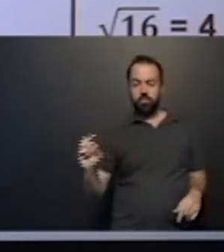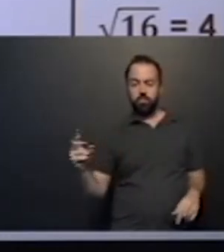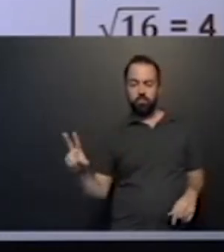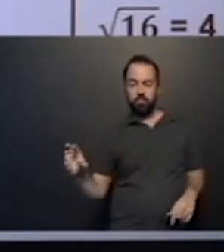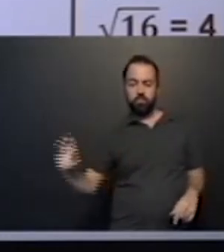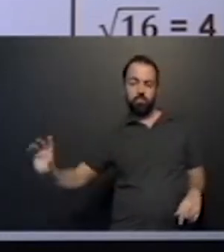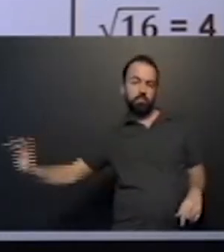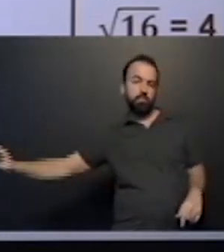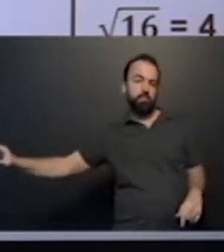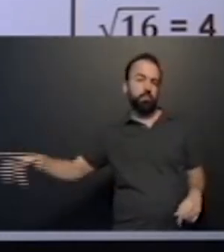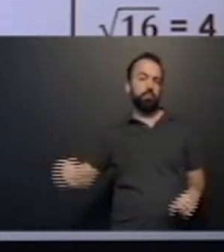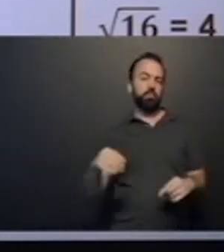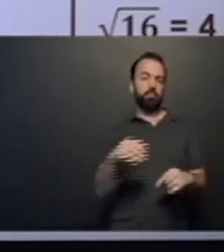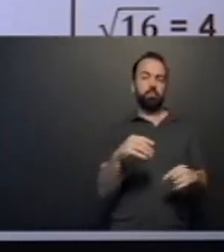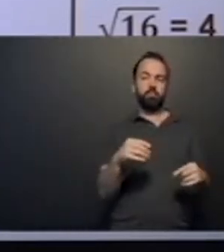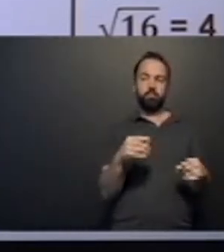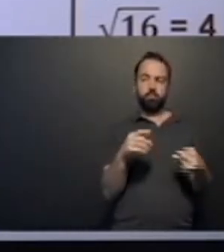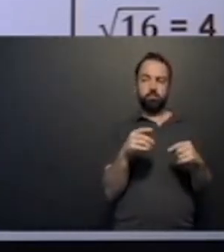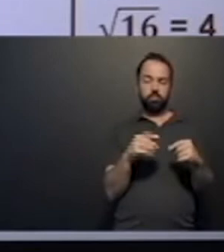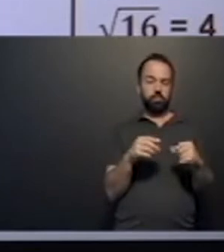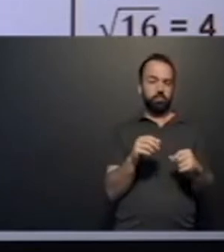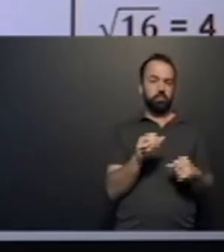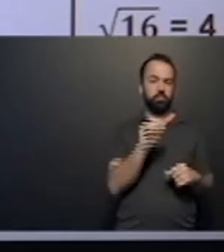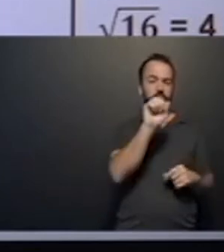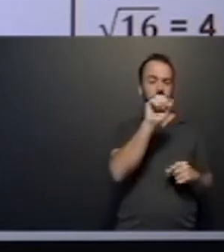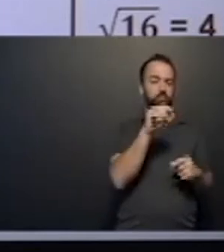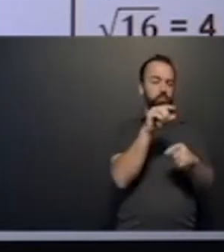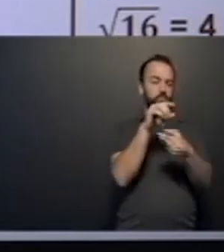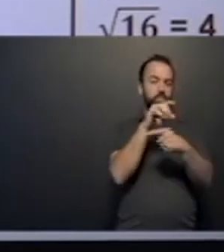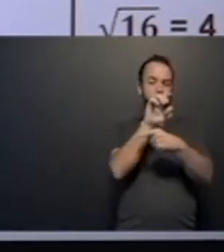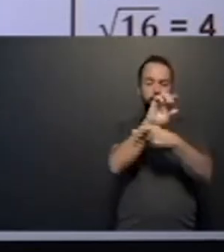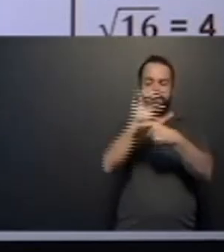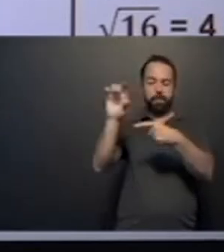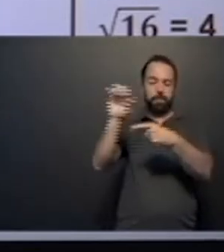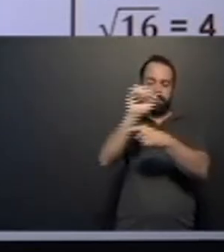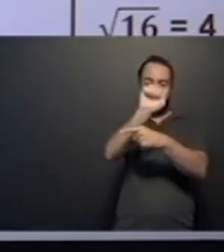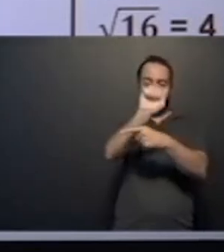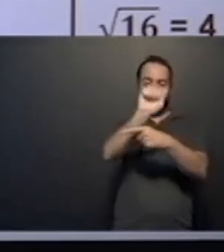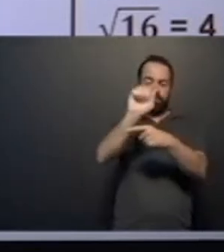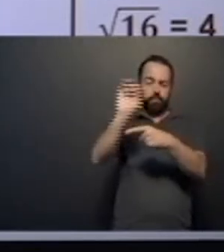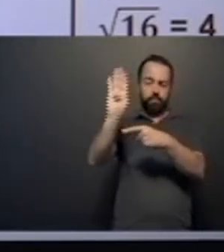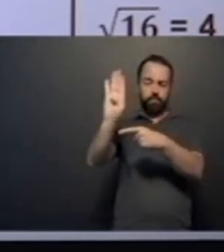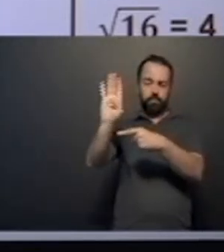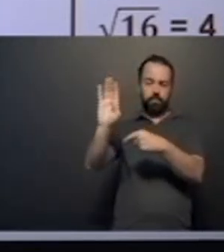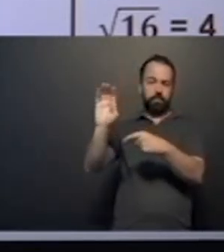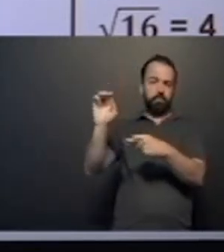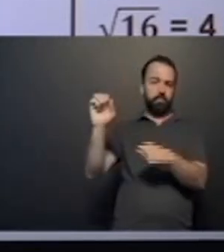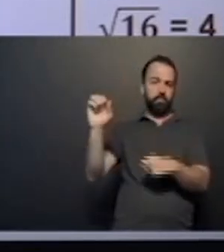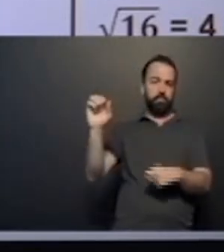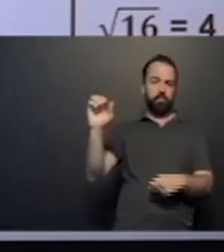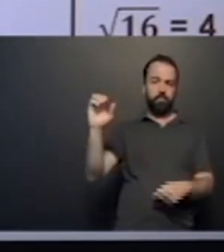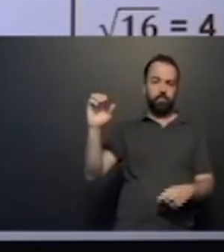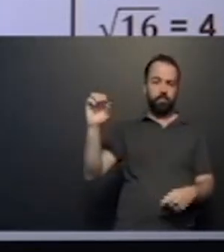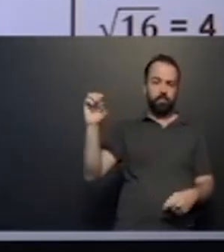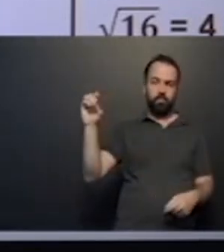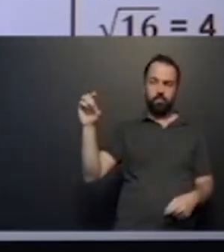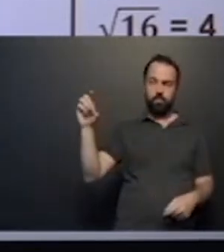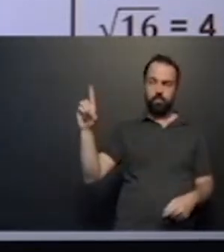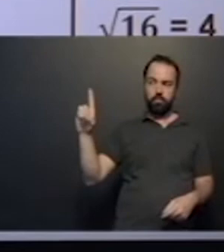e algumas letras essas letras que seriam as possíveis localização